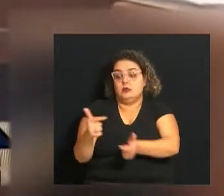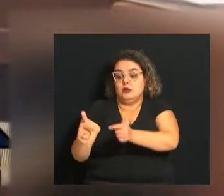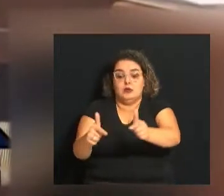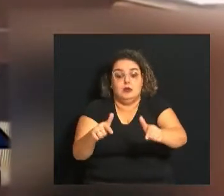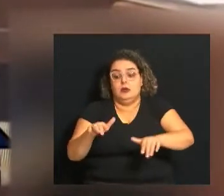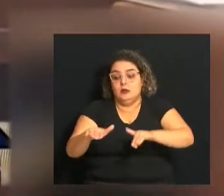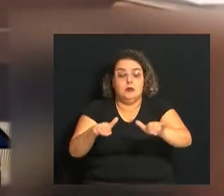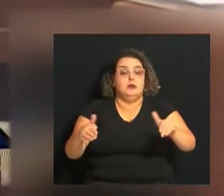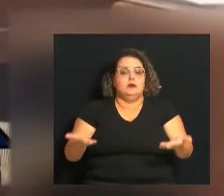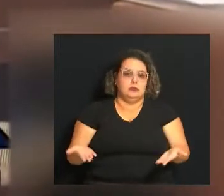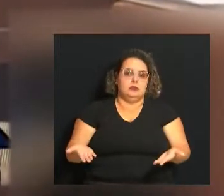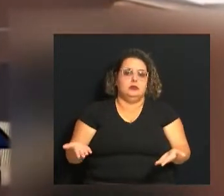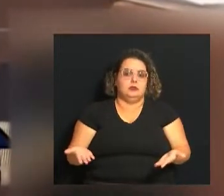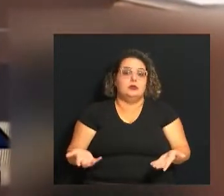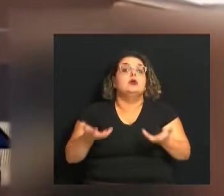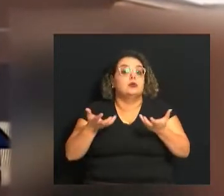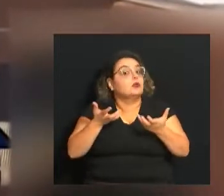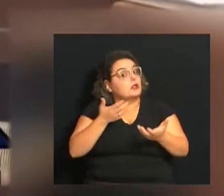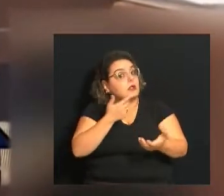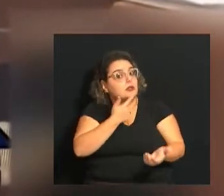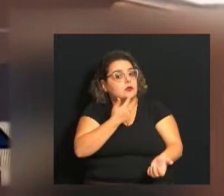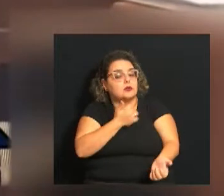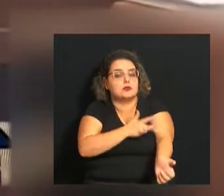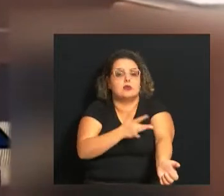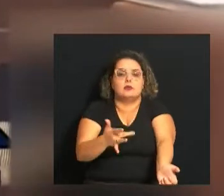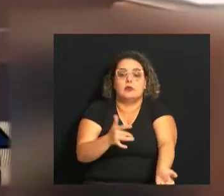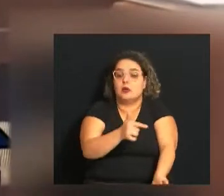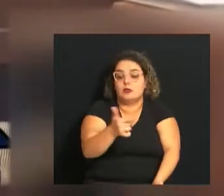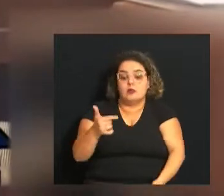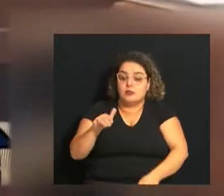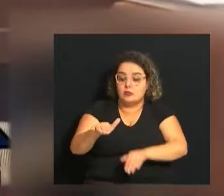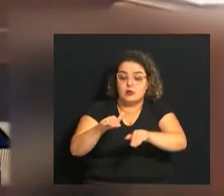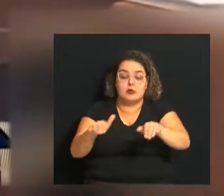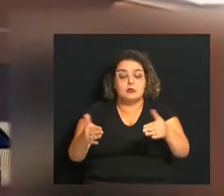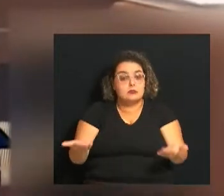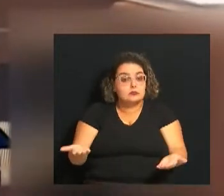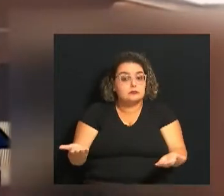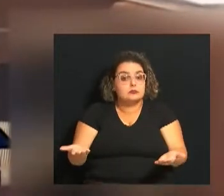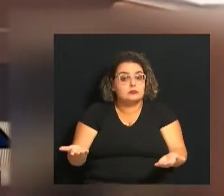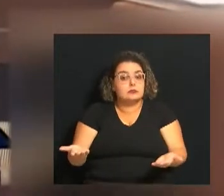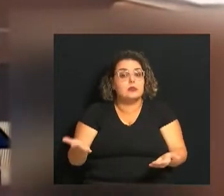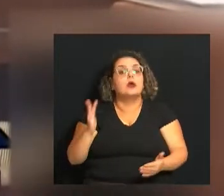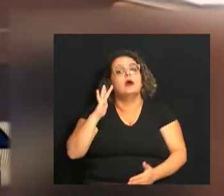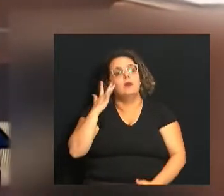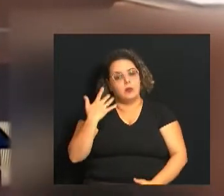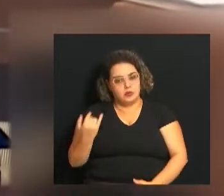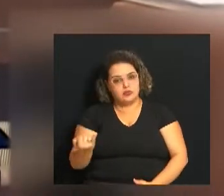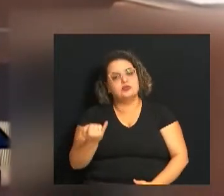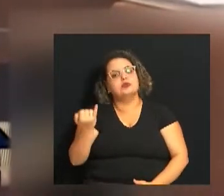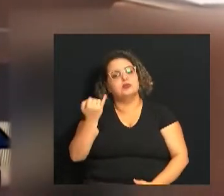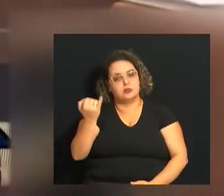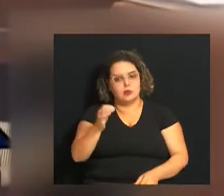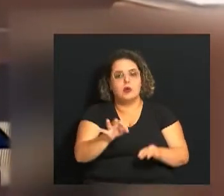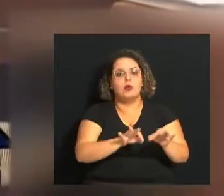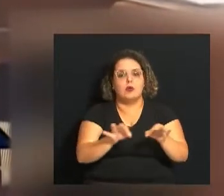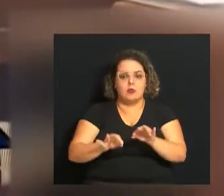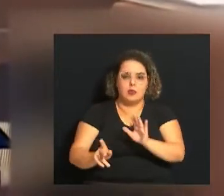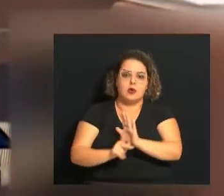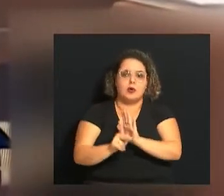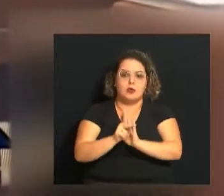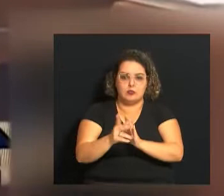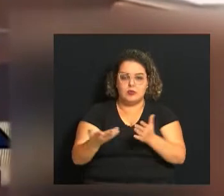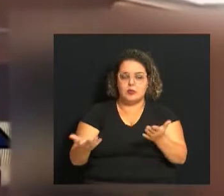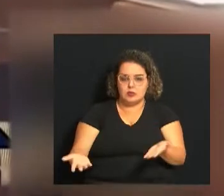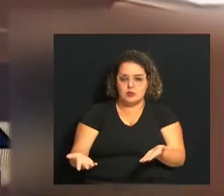Poxa, eu estou querendo doar sangue, mas eu não tenho onde estacionar. Então eu acho que é importante um projeto dessa natureza, porque